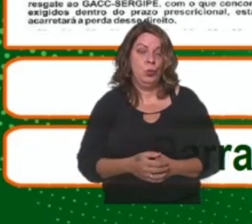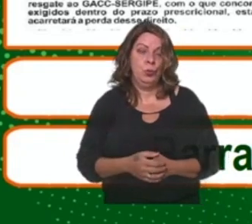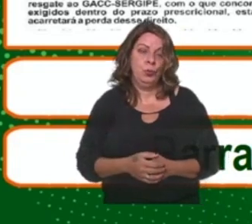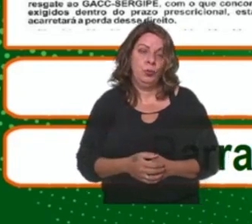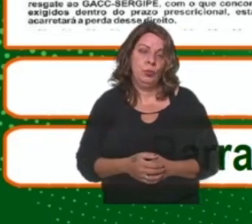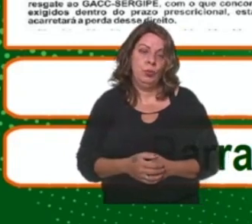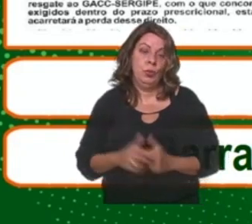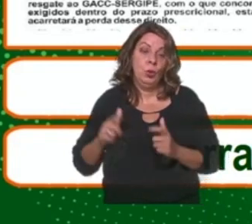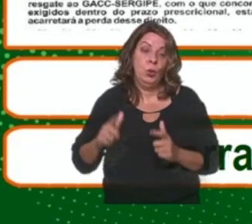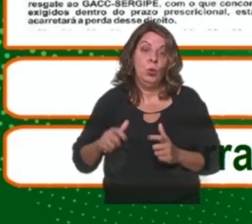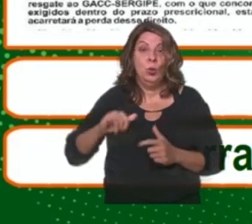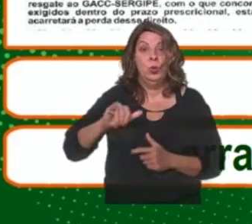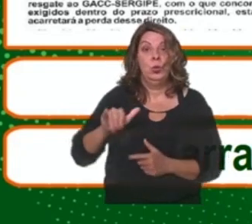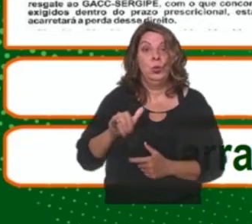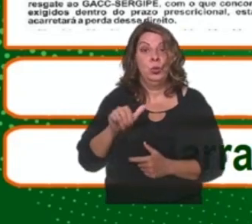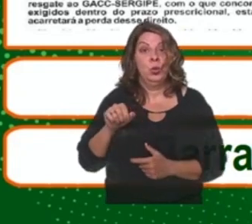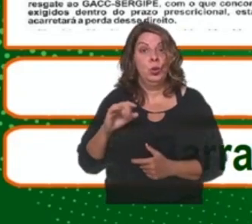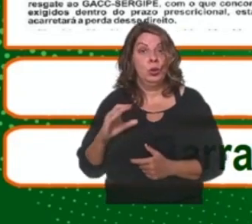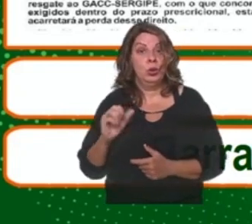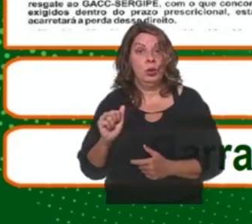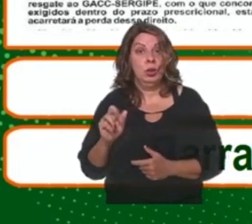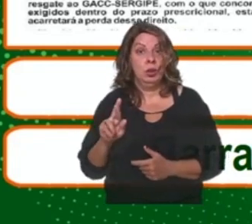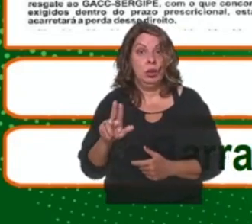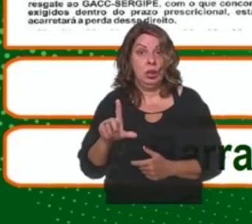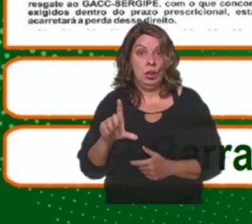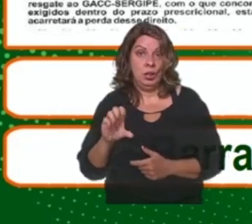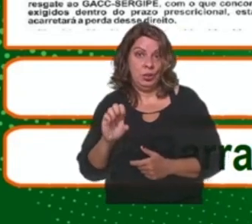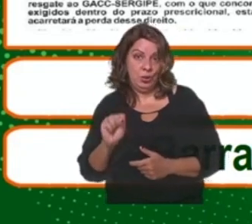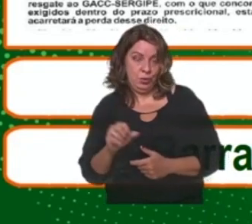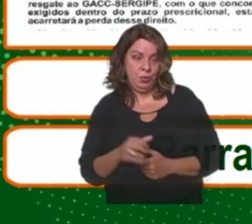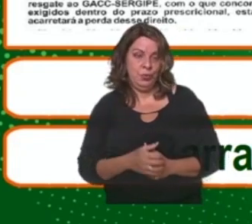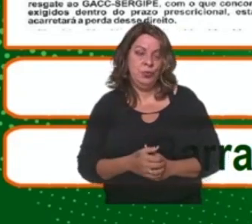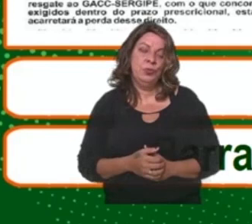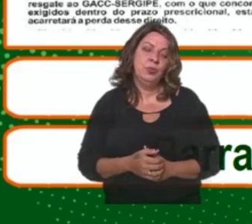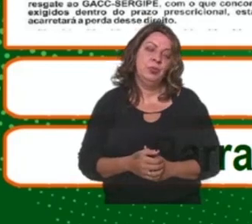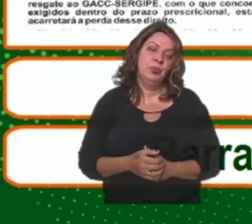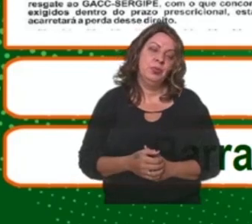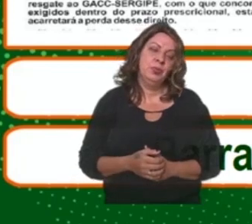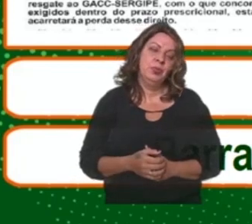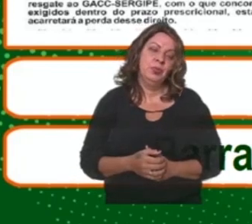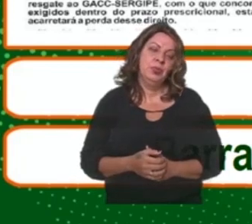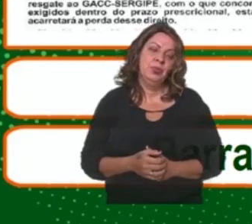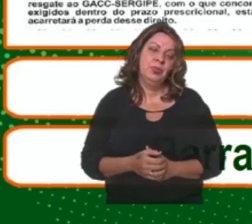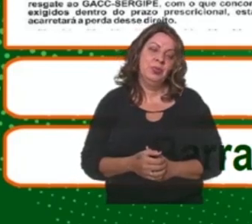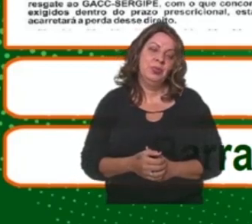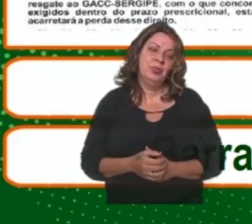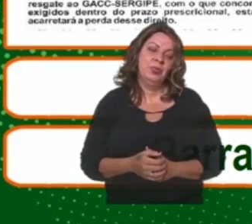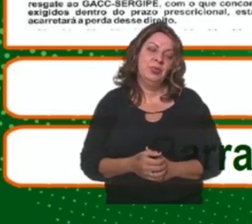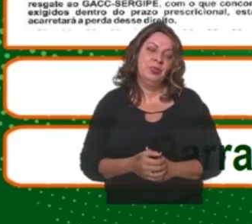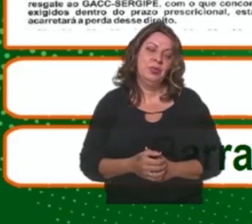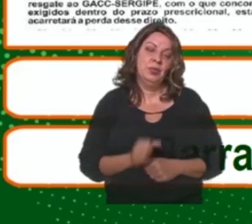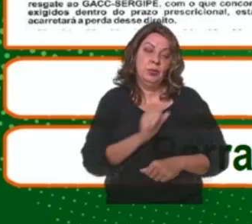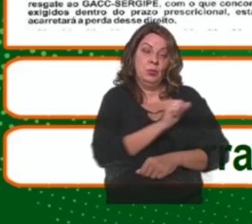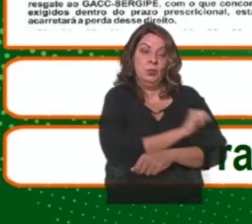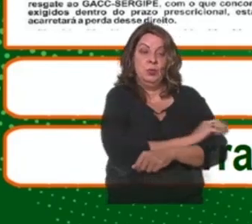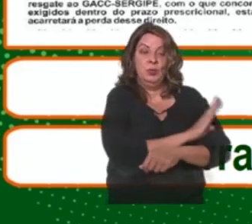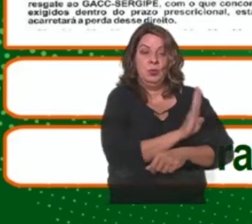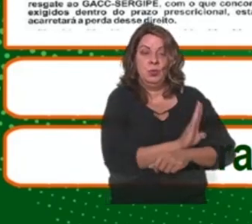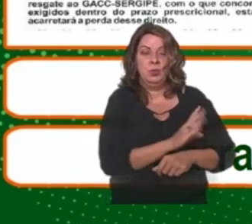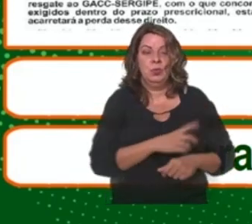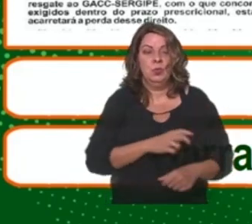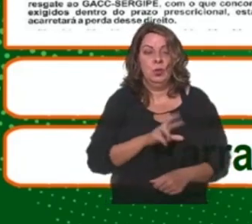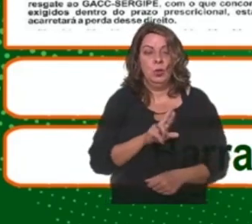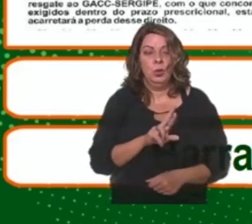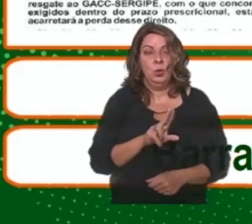aí foi pé quente, Regional Laranjeiras, parabéns! Já tenho aqui mais um contemplado da Barra dos Coqueiros, é Rudy